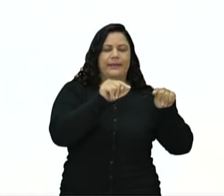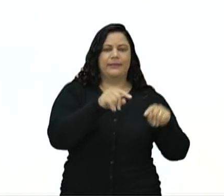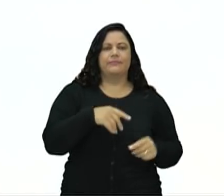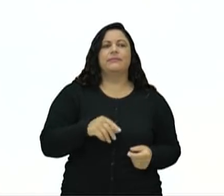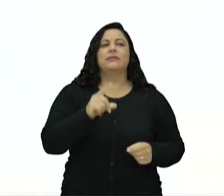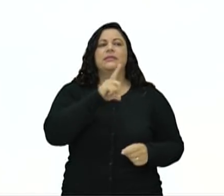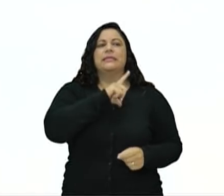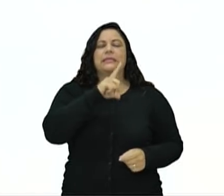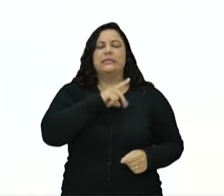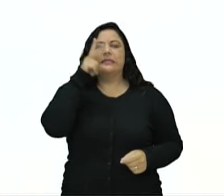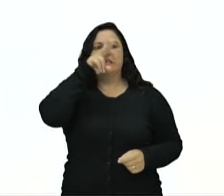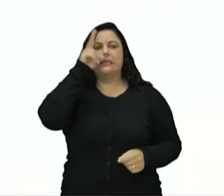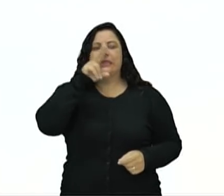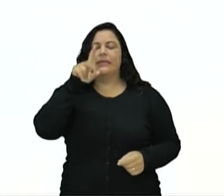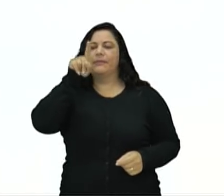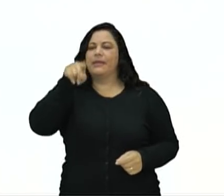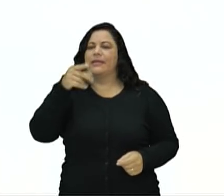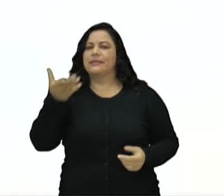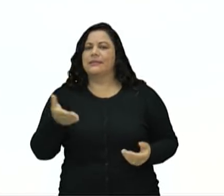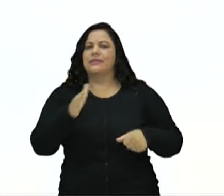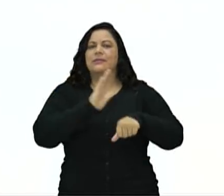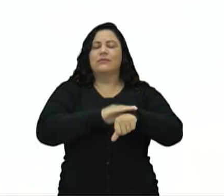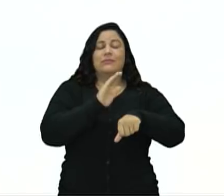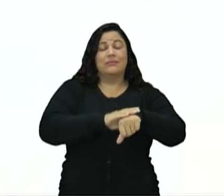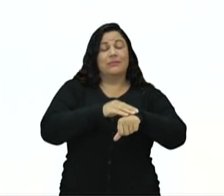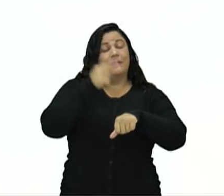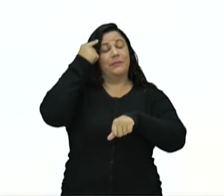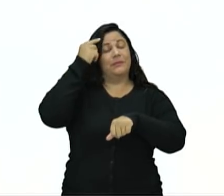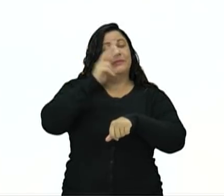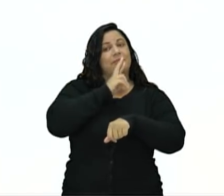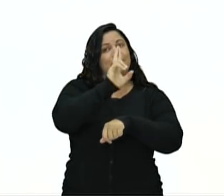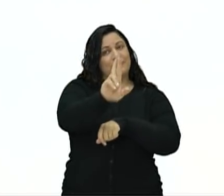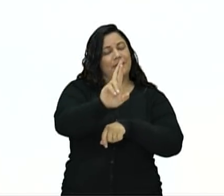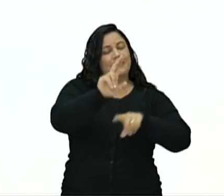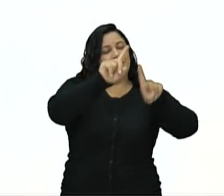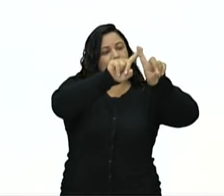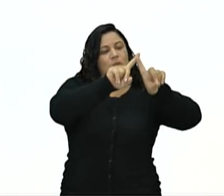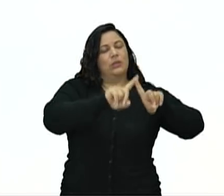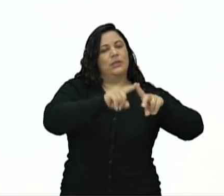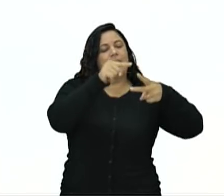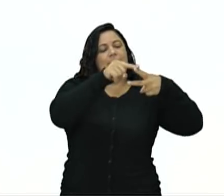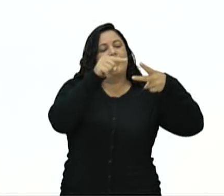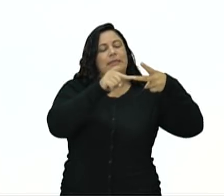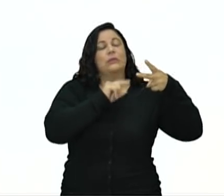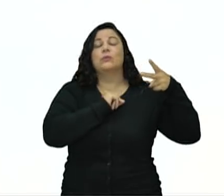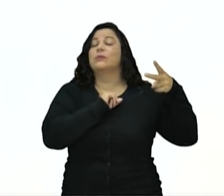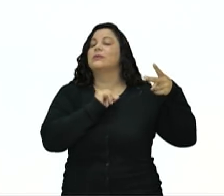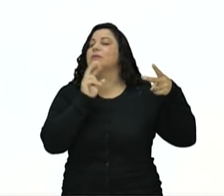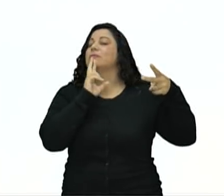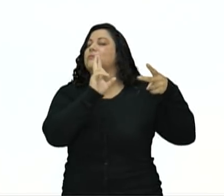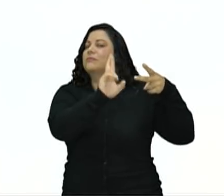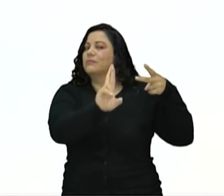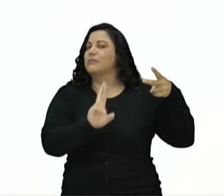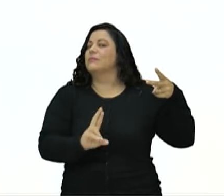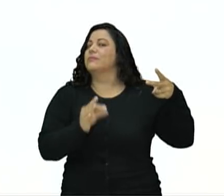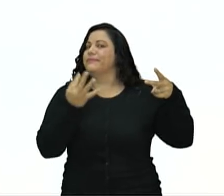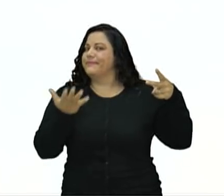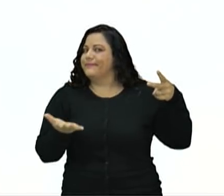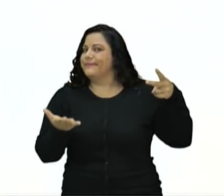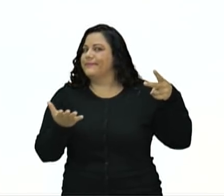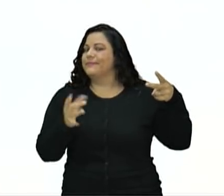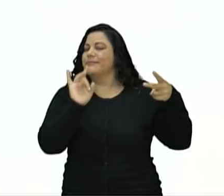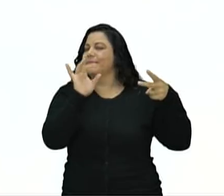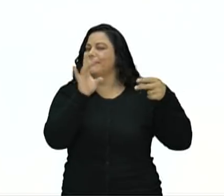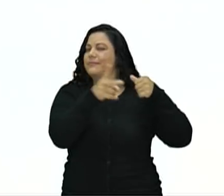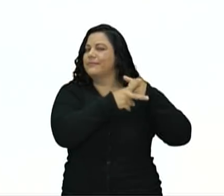ir, lembrar e ser? Um tempo para vocês pensarem e marcar um X aí em quais dessas alternativas que contém apenas